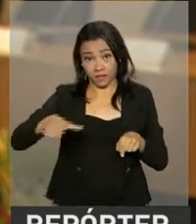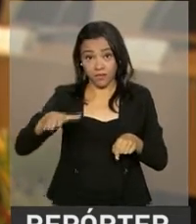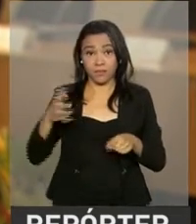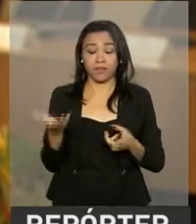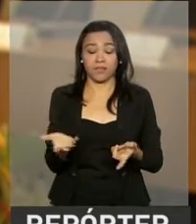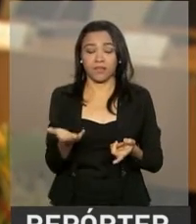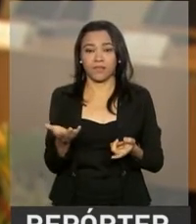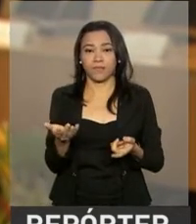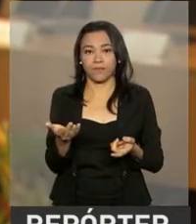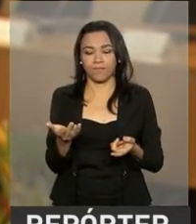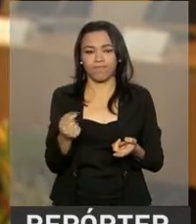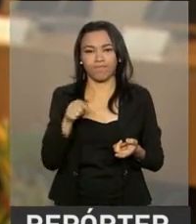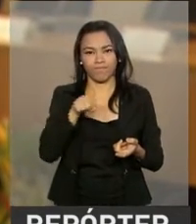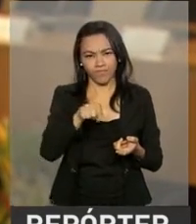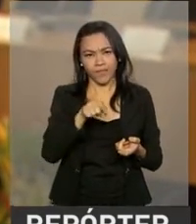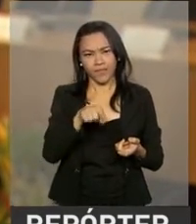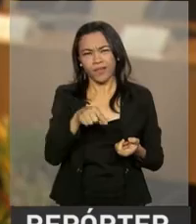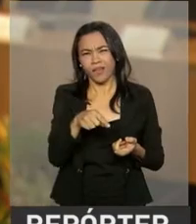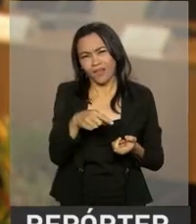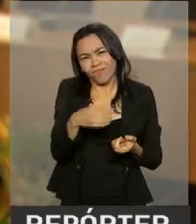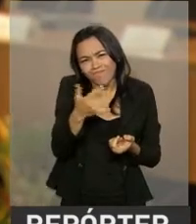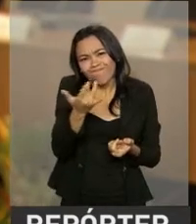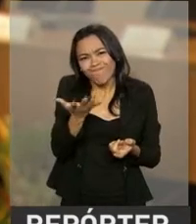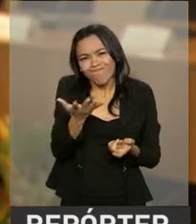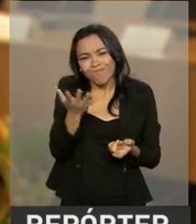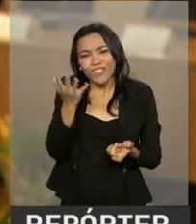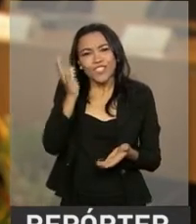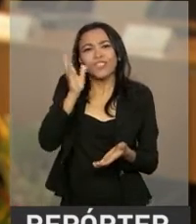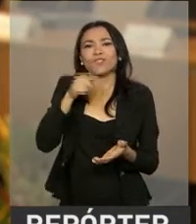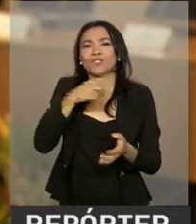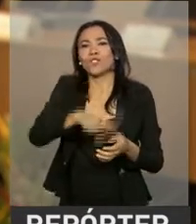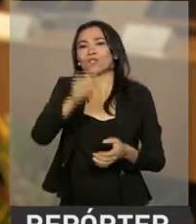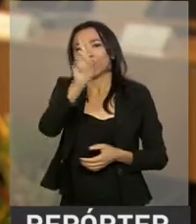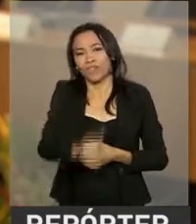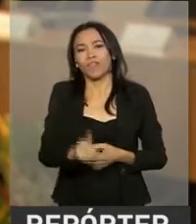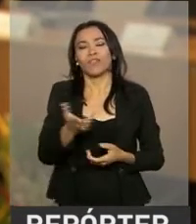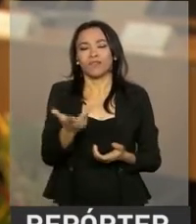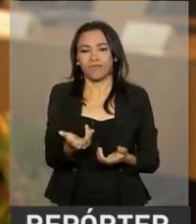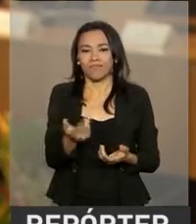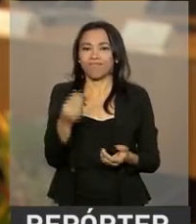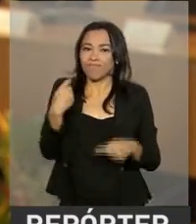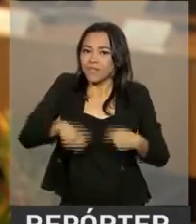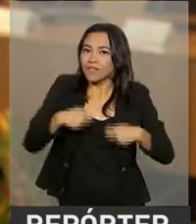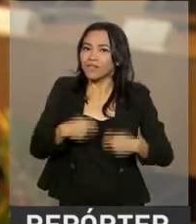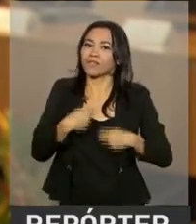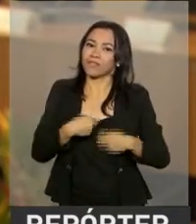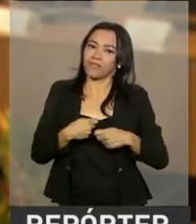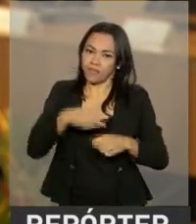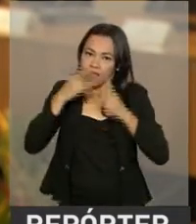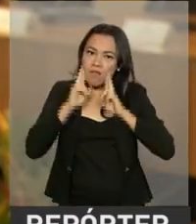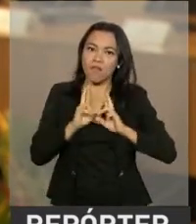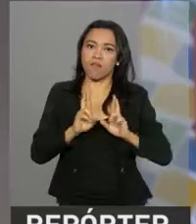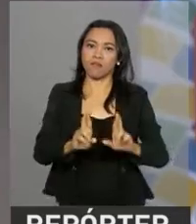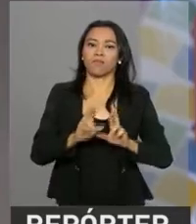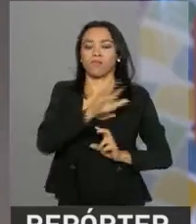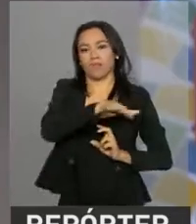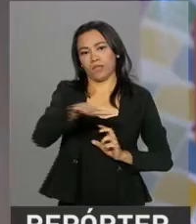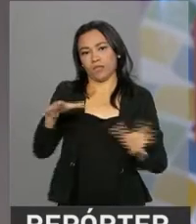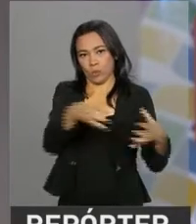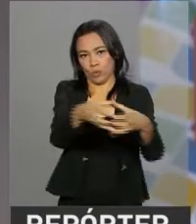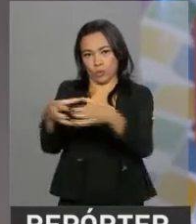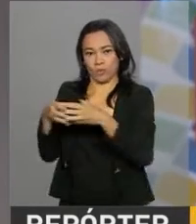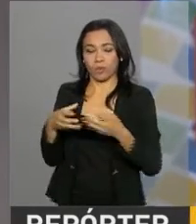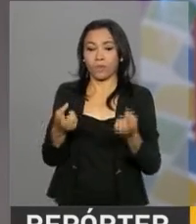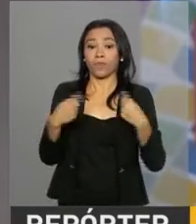ainda é o seu como são vulneráveis os seus direitos ainda merecem e devem ser respeitados a